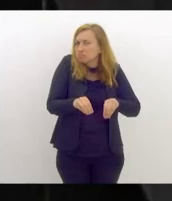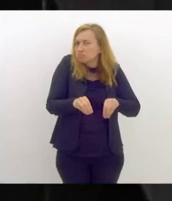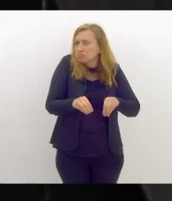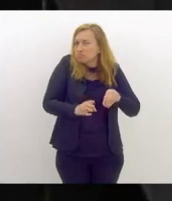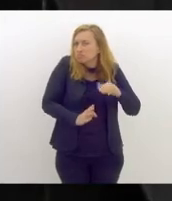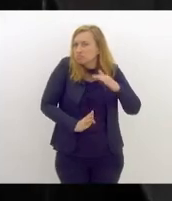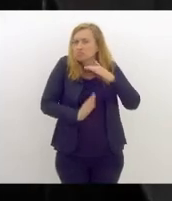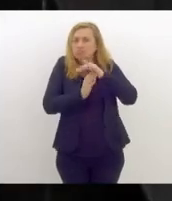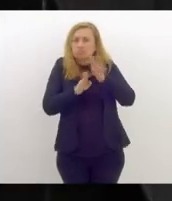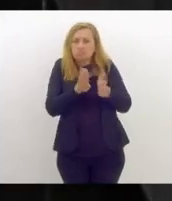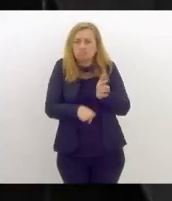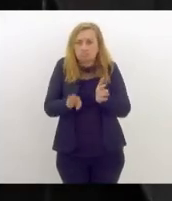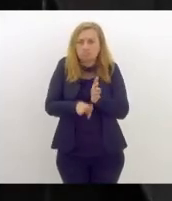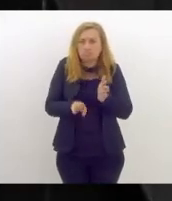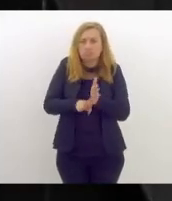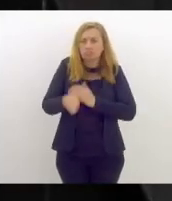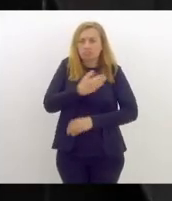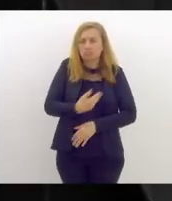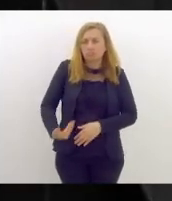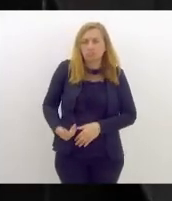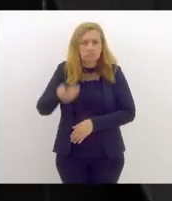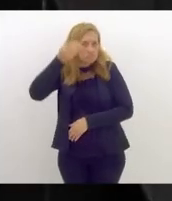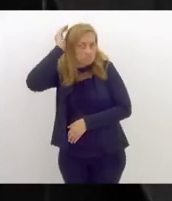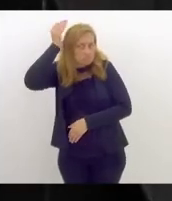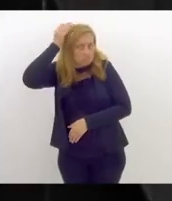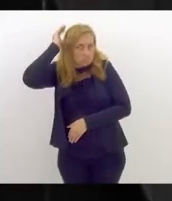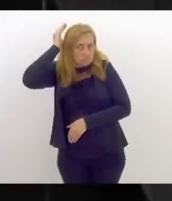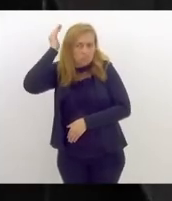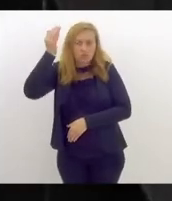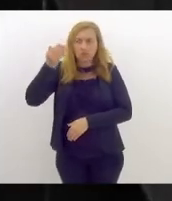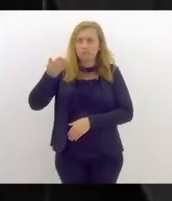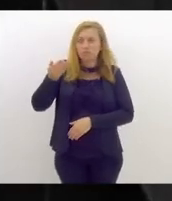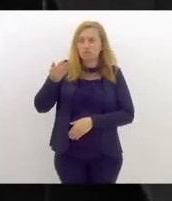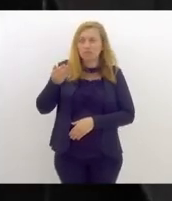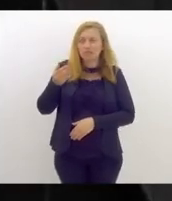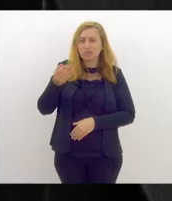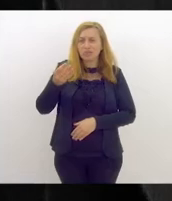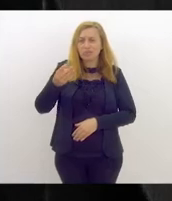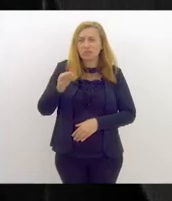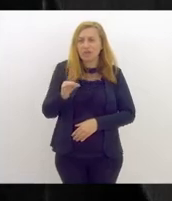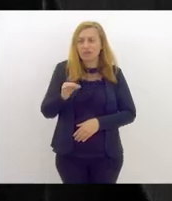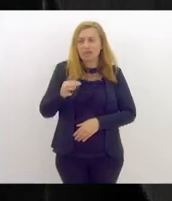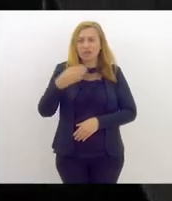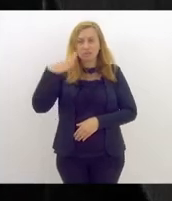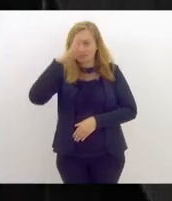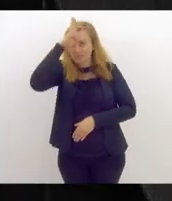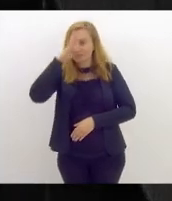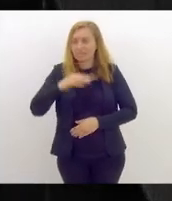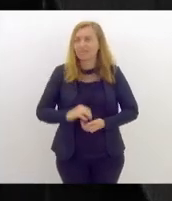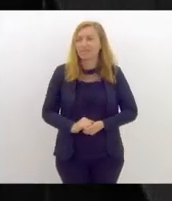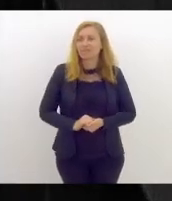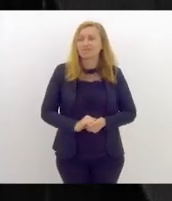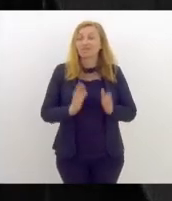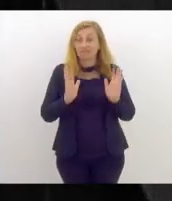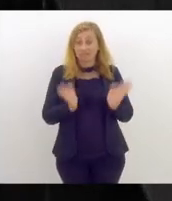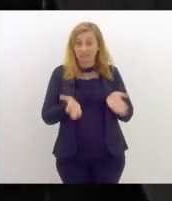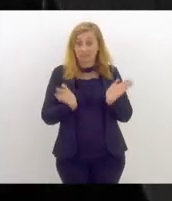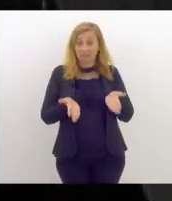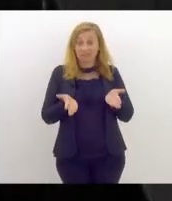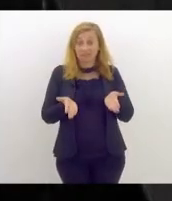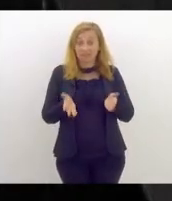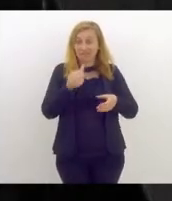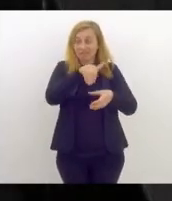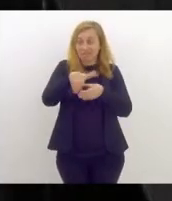teto de gastos nos governos temer e bolsonaro ninguém falou nada o mercado não sentiu nada agora essa medida populista